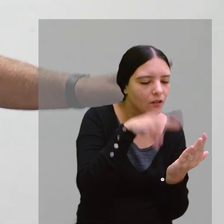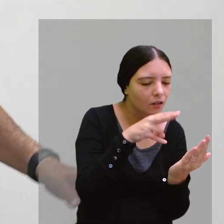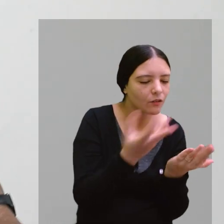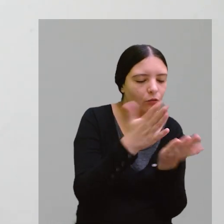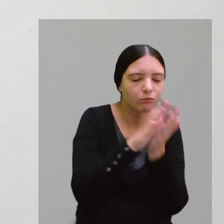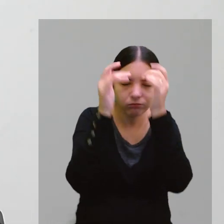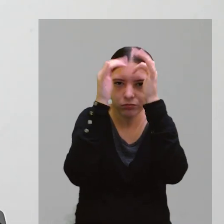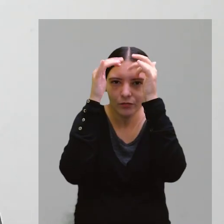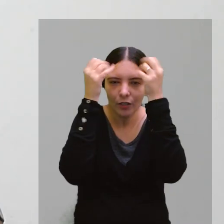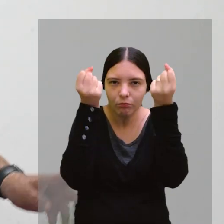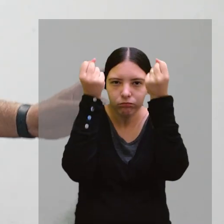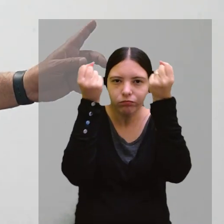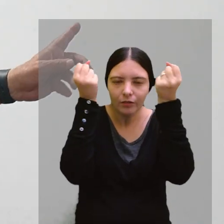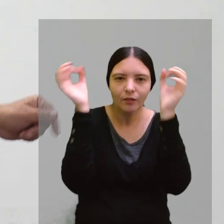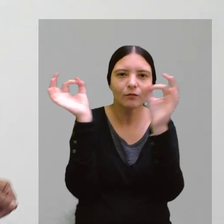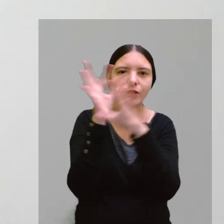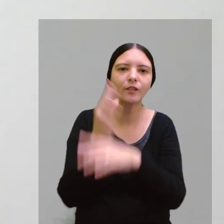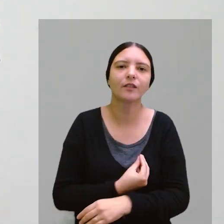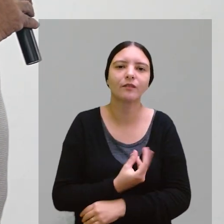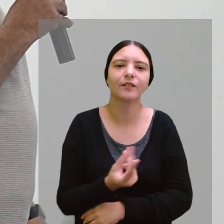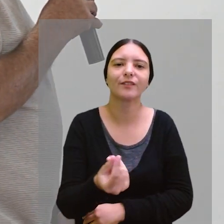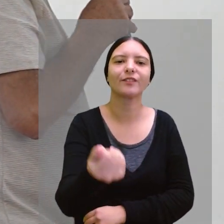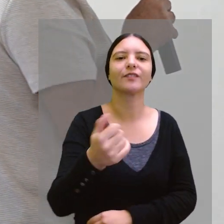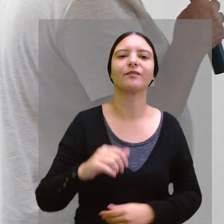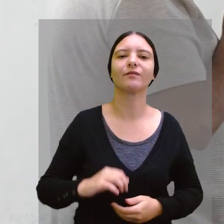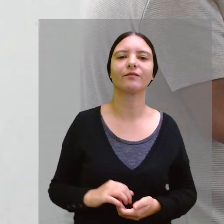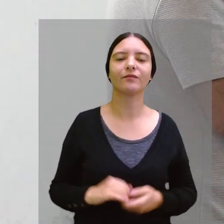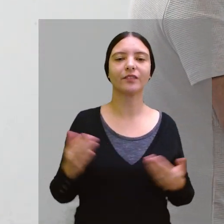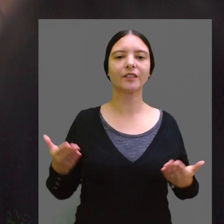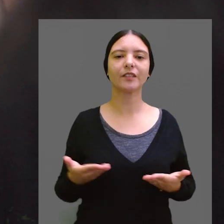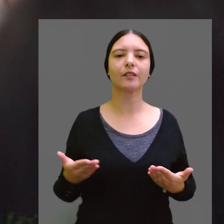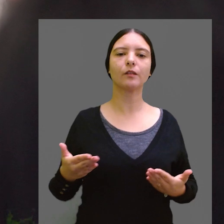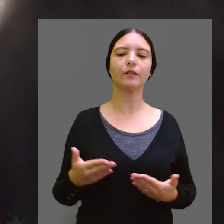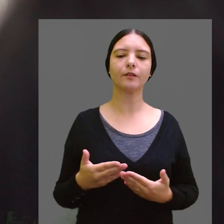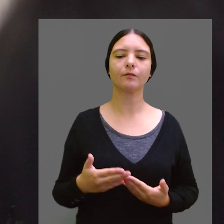sarado para toda a vida. Nós vamos ver agora a questão